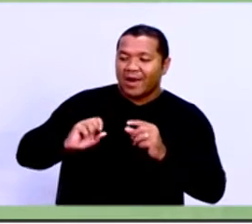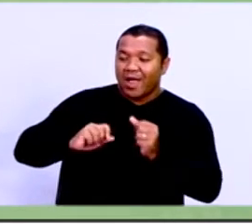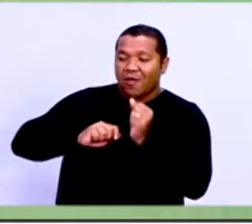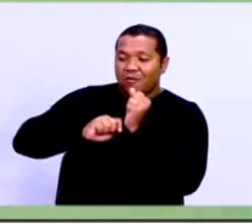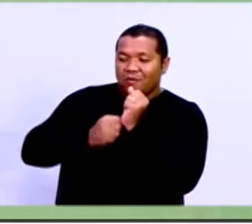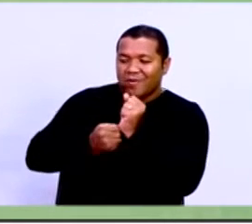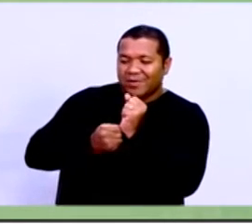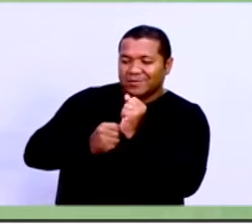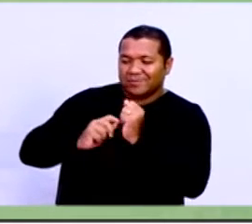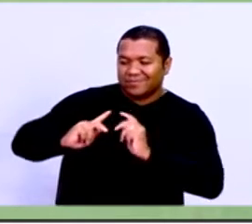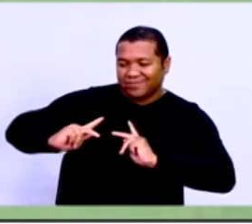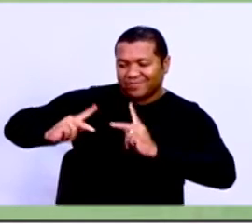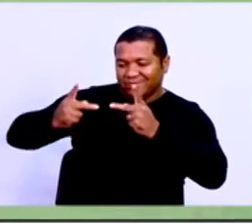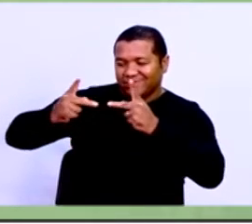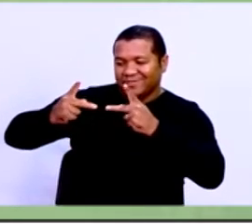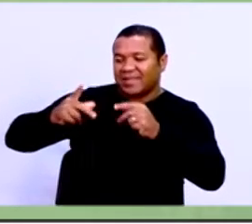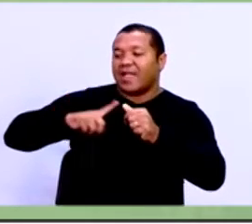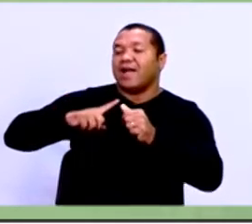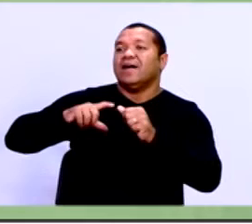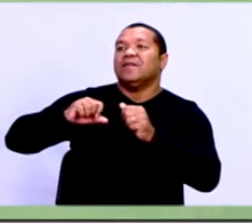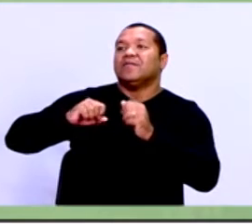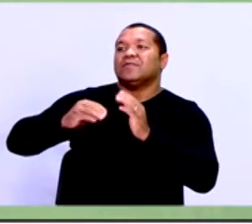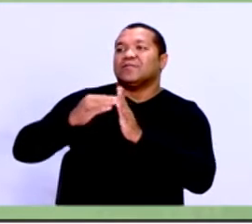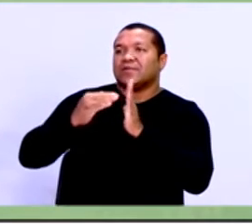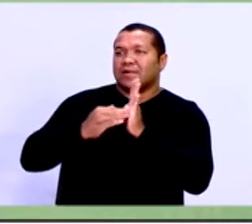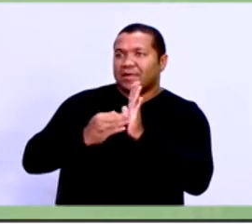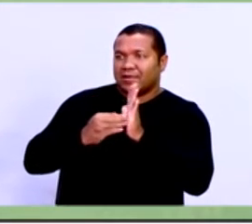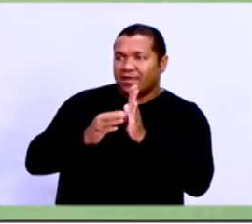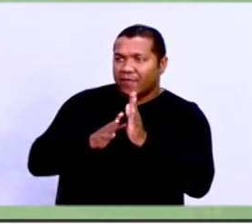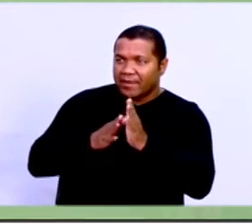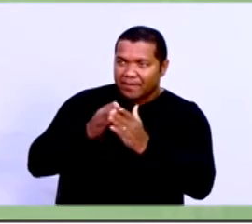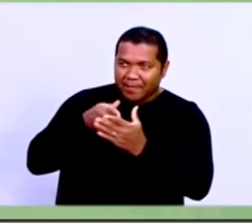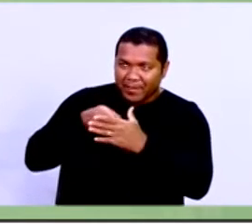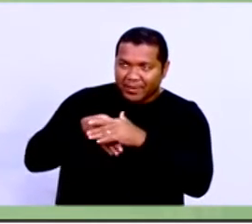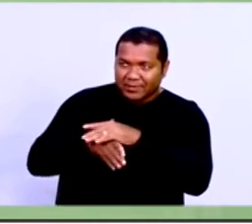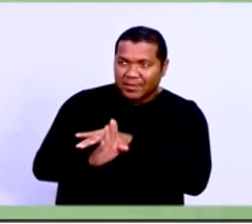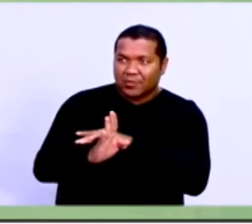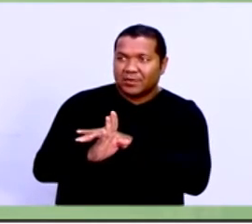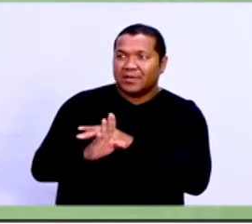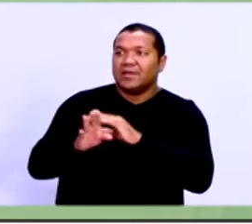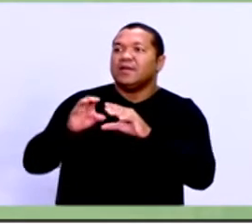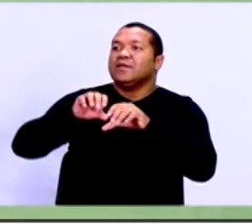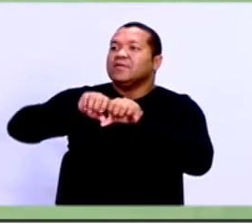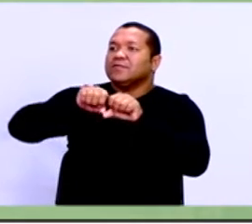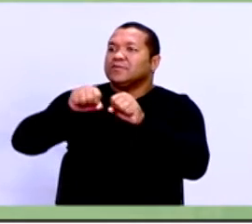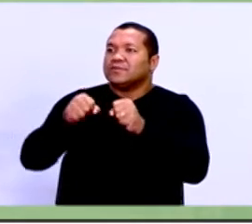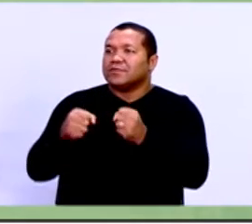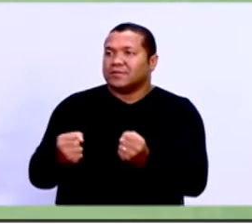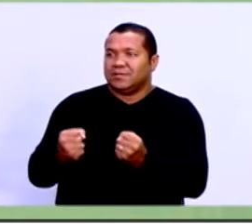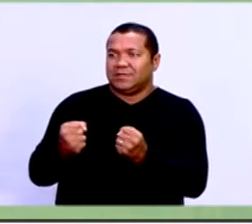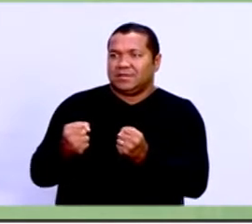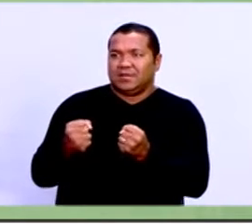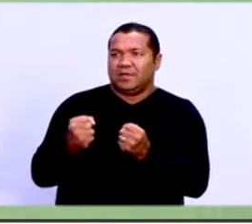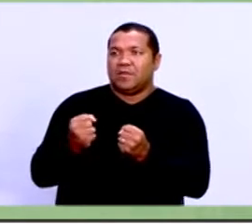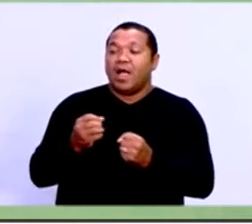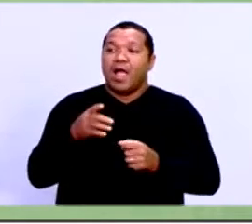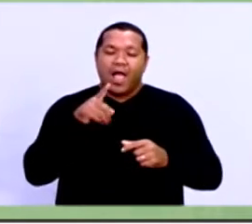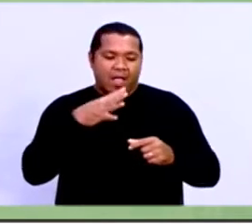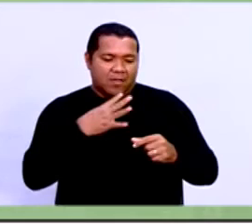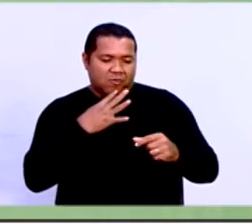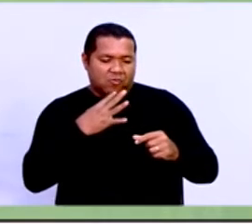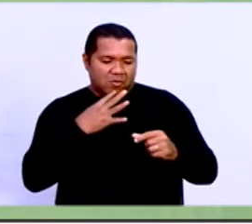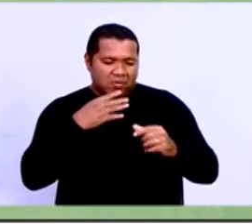por dentro da estrutura por dentro da estrutura do meu sistema o ele conhece a estrutura